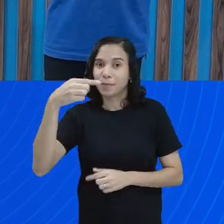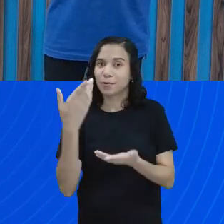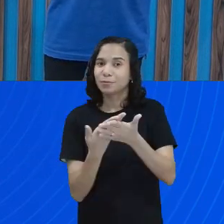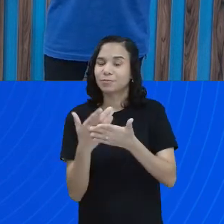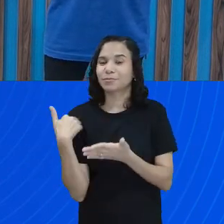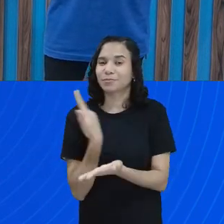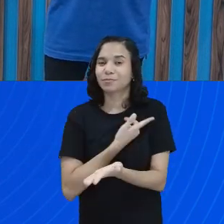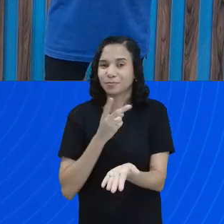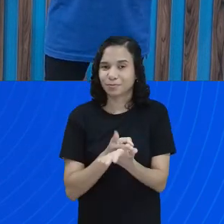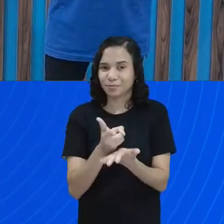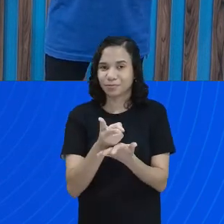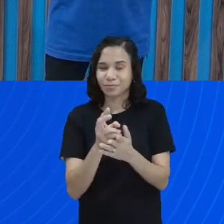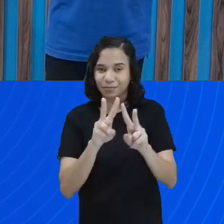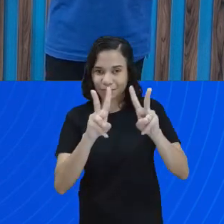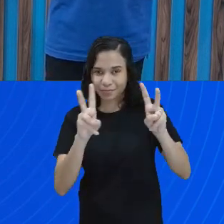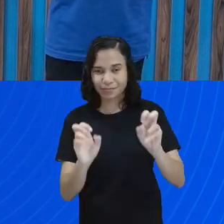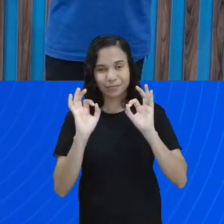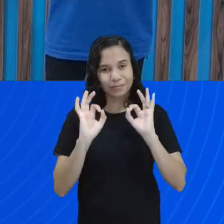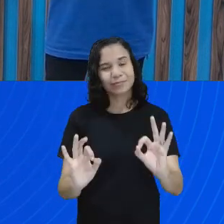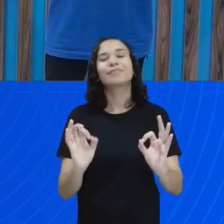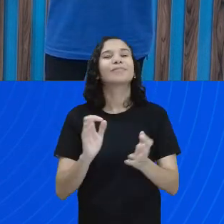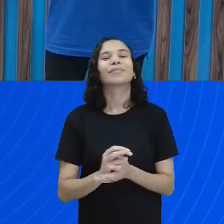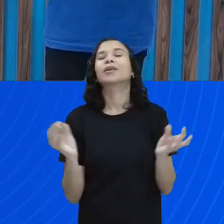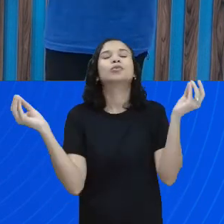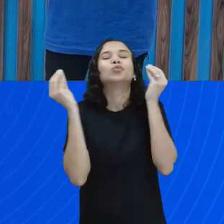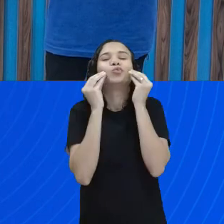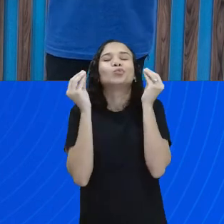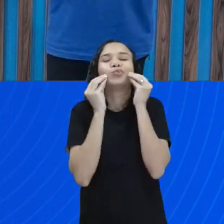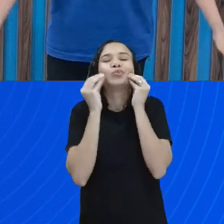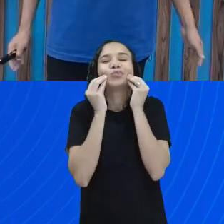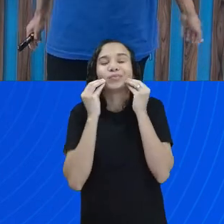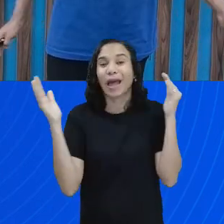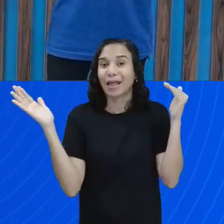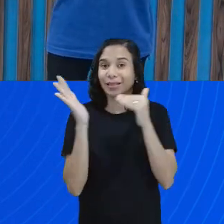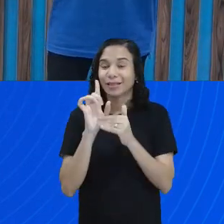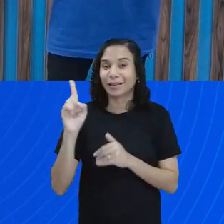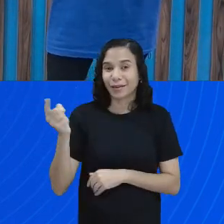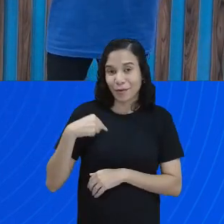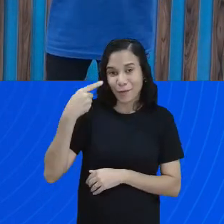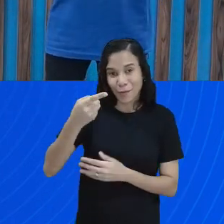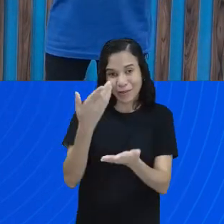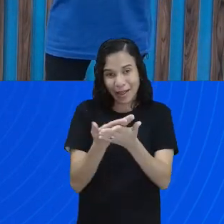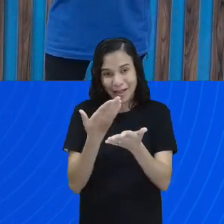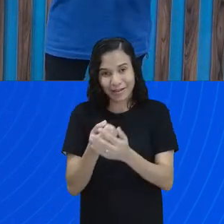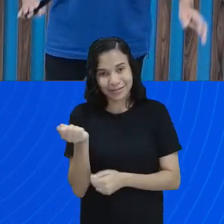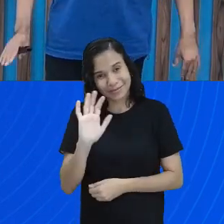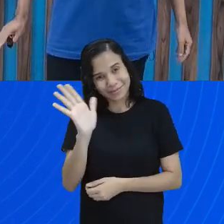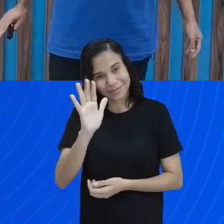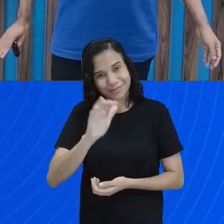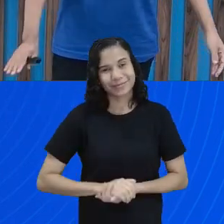vai ver o volume de cada uma das figuras aí, tá certo? Cheiro e até as cenas do próximo